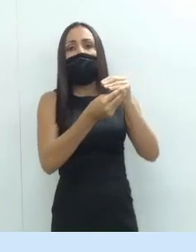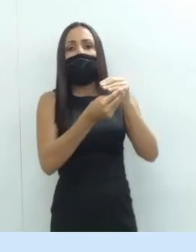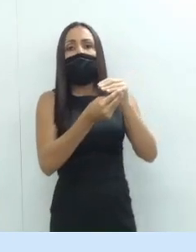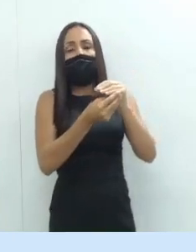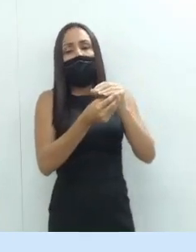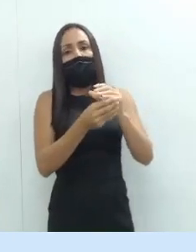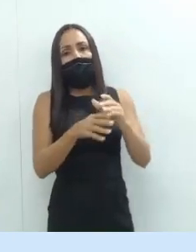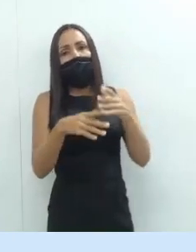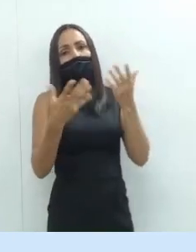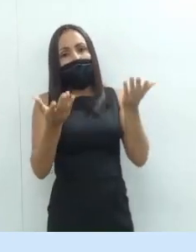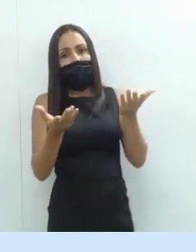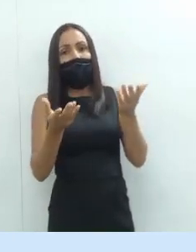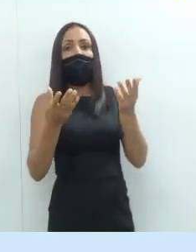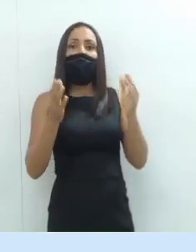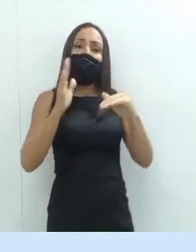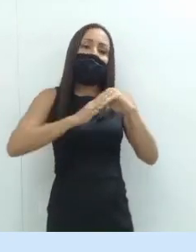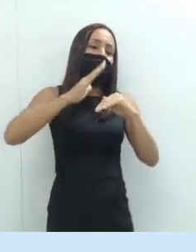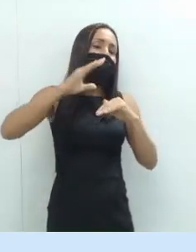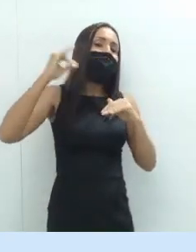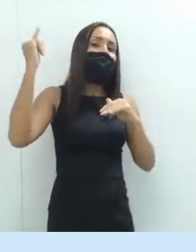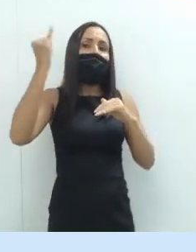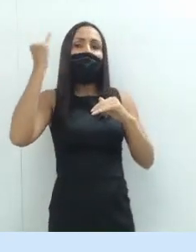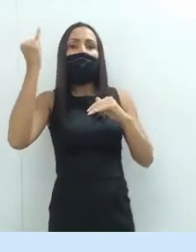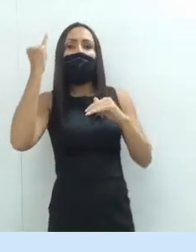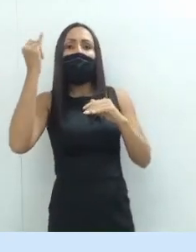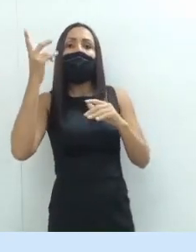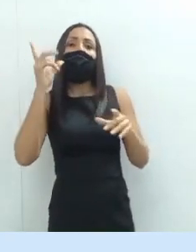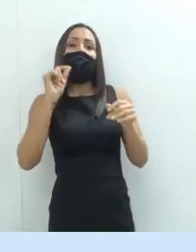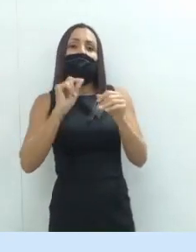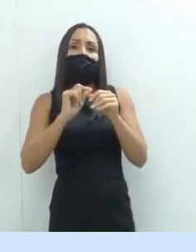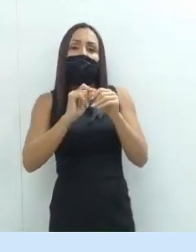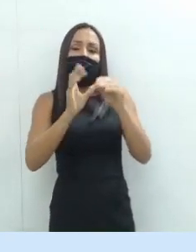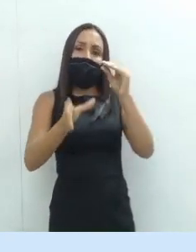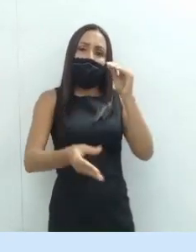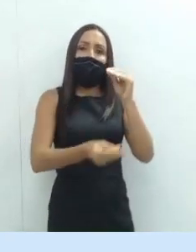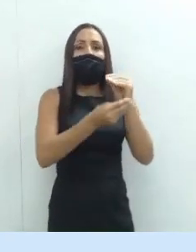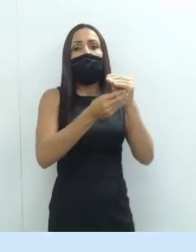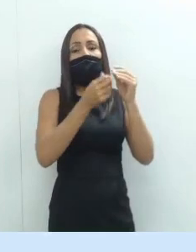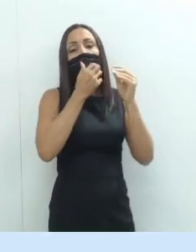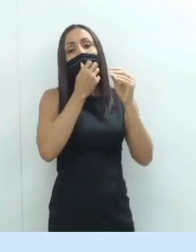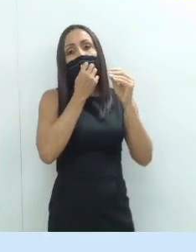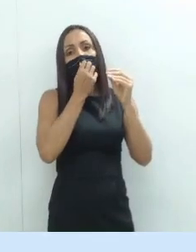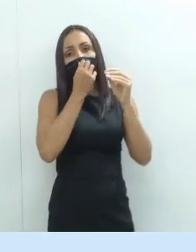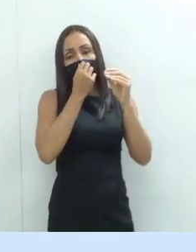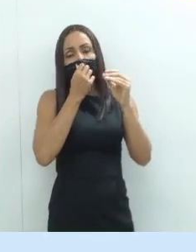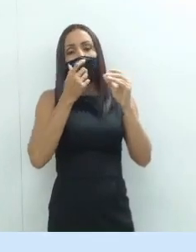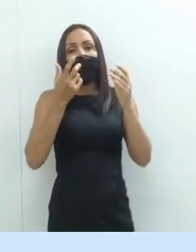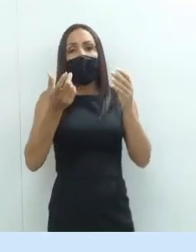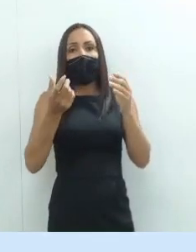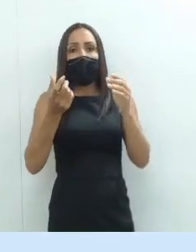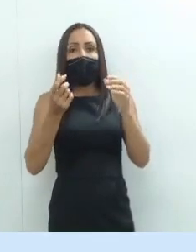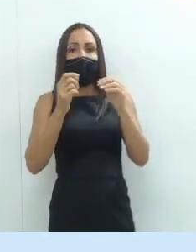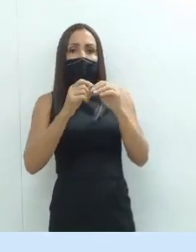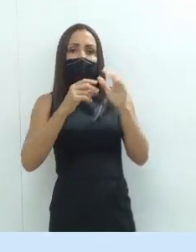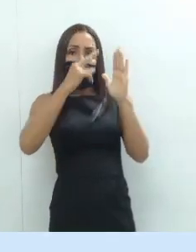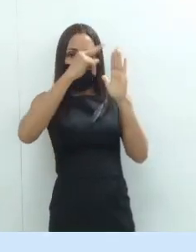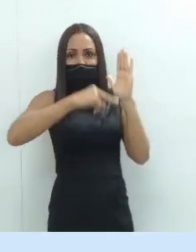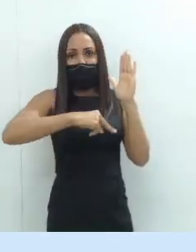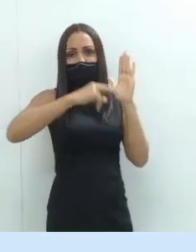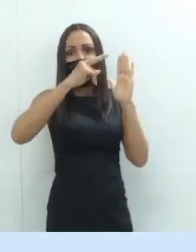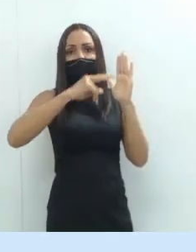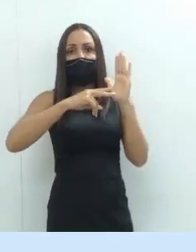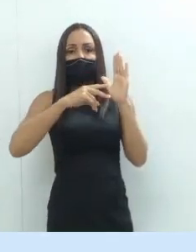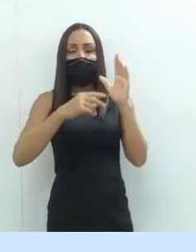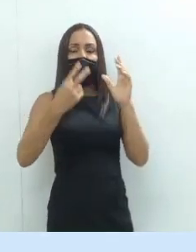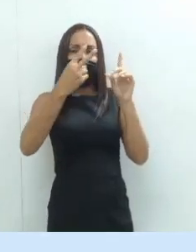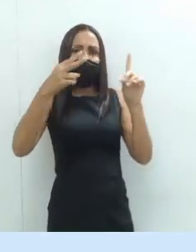É algo sintetizado. Então, para fazer uma síntese, eu acho, assim, quando eu fiz a leitura, né? Eu